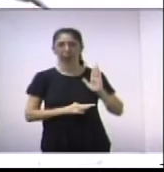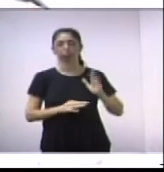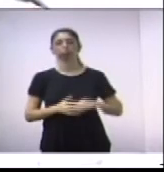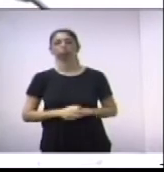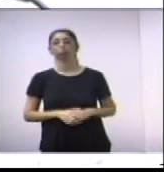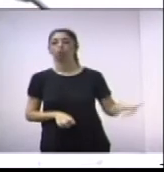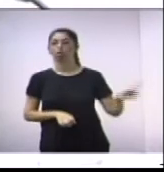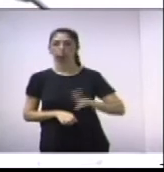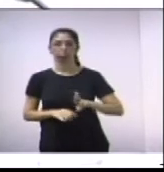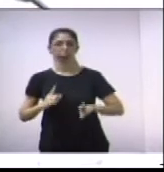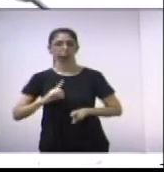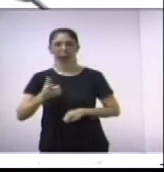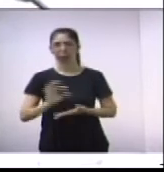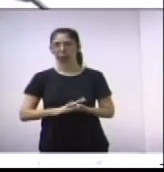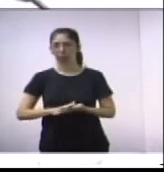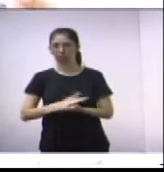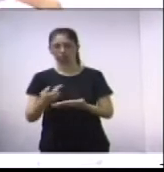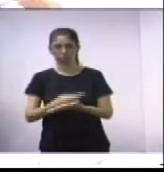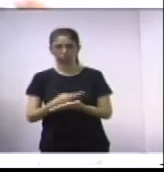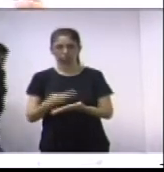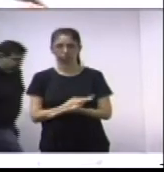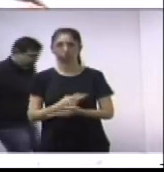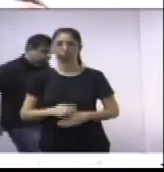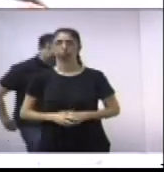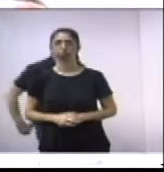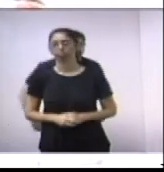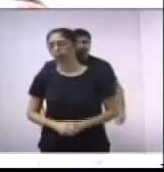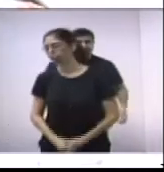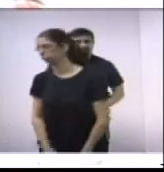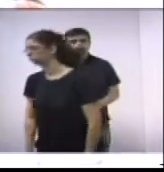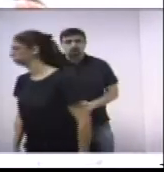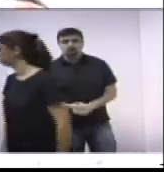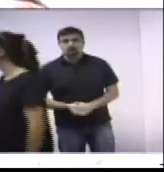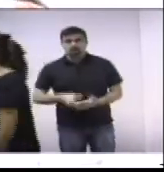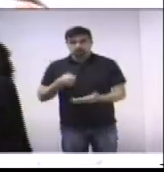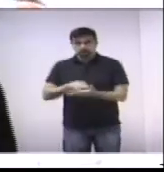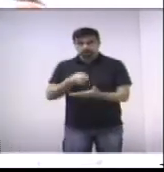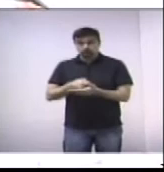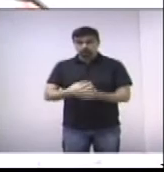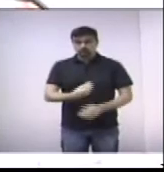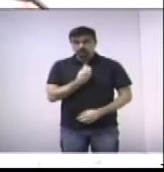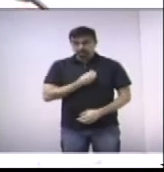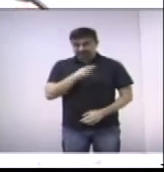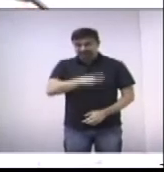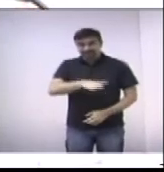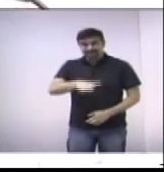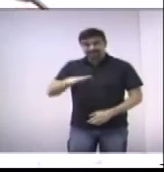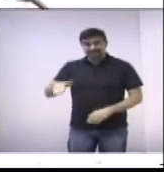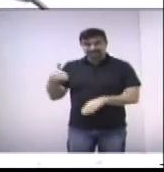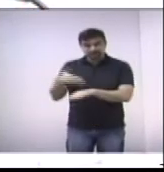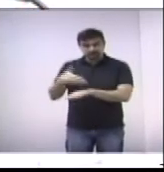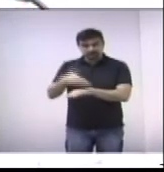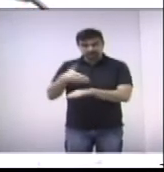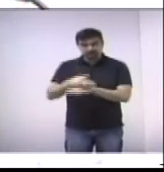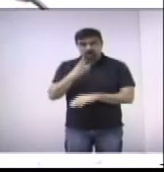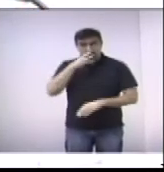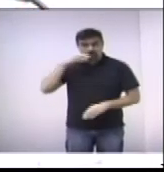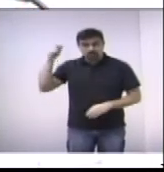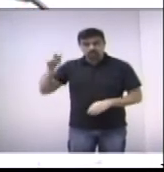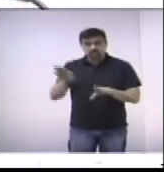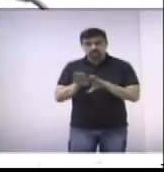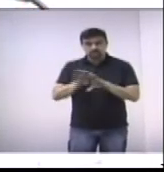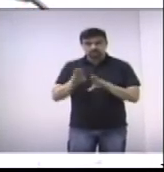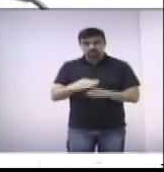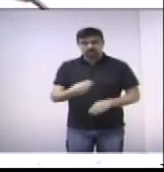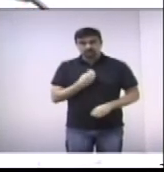impugnação tempestiva do contrato. Sustentou que a presença e a participação de crianças e adolescentes se